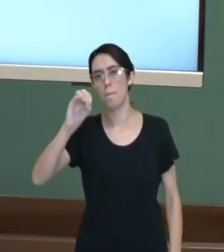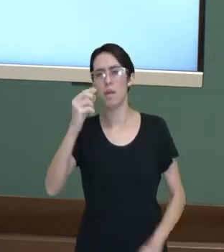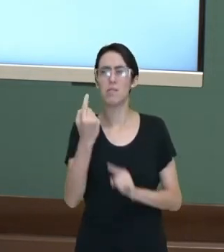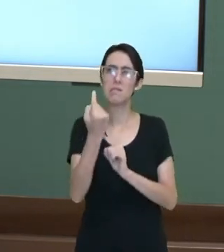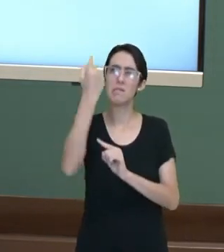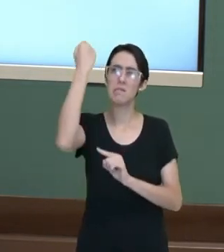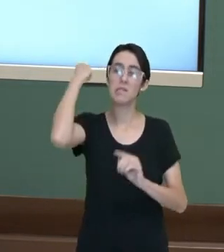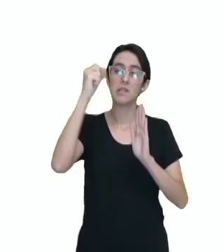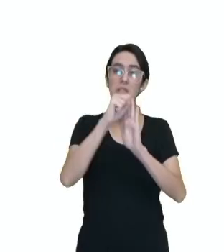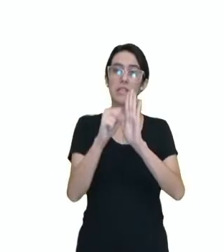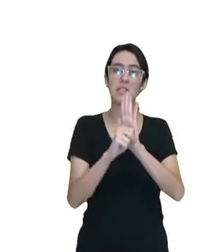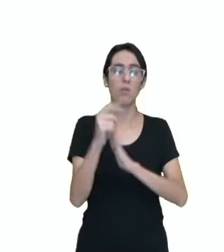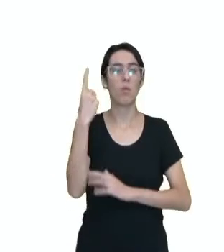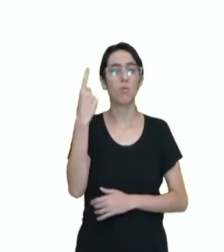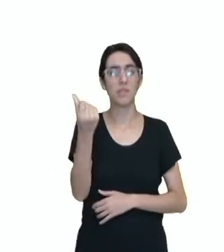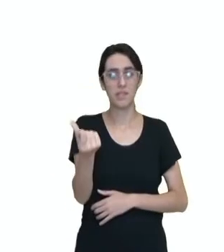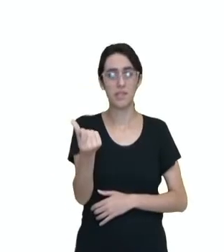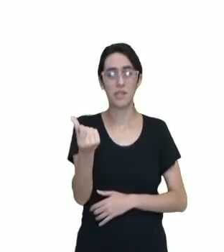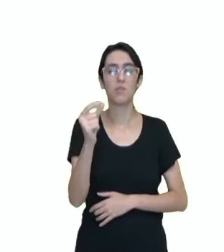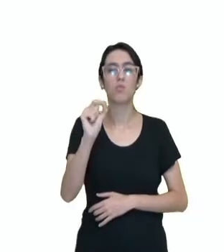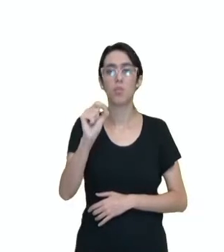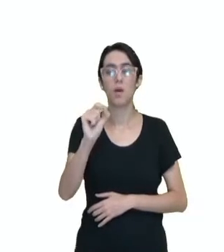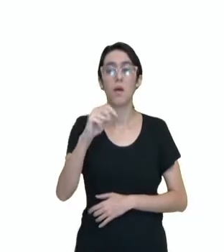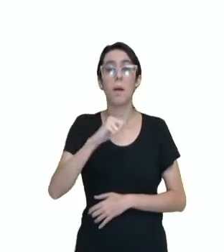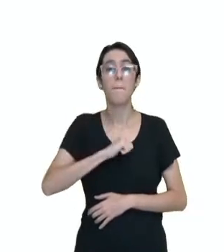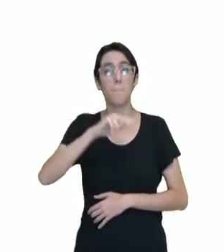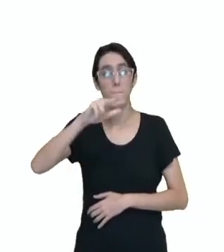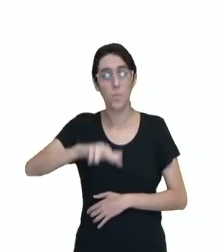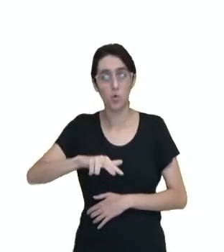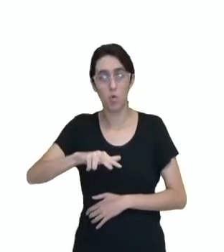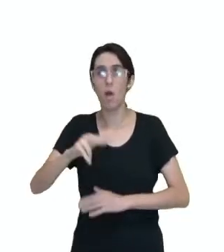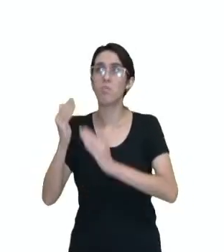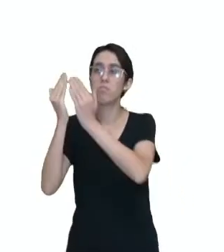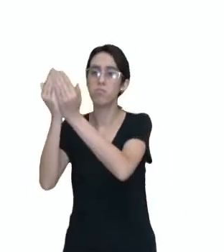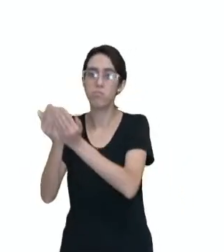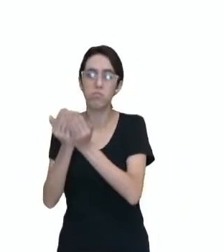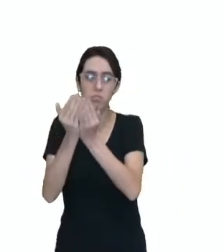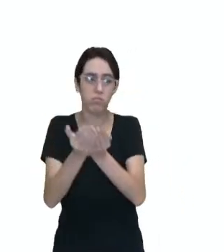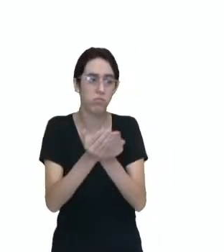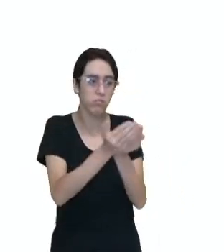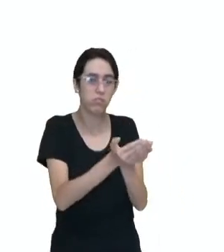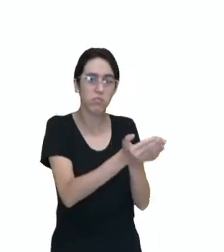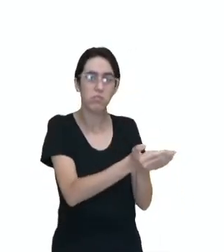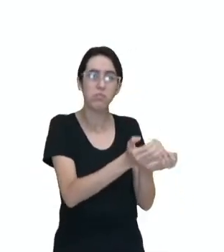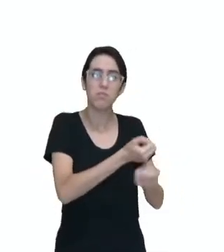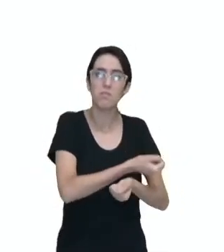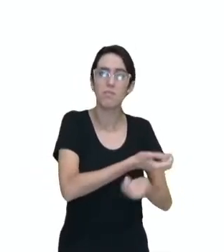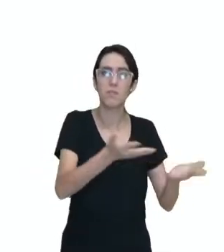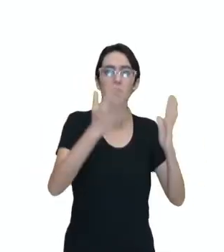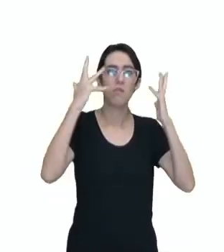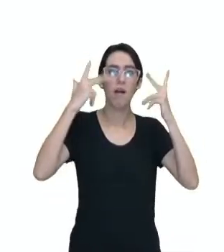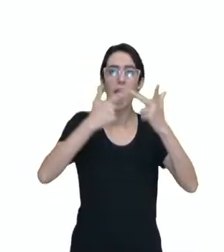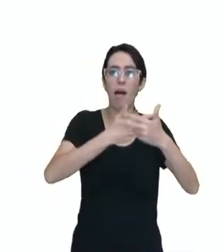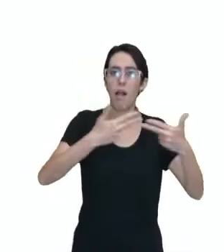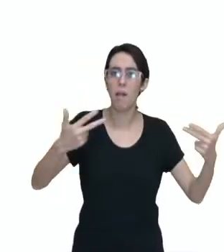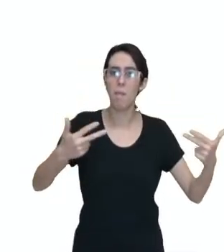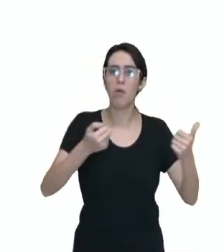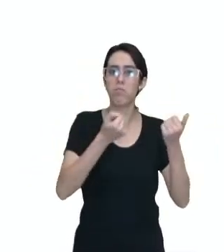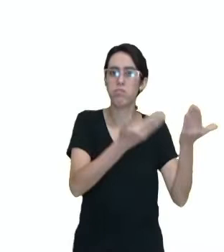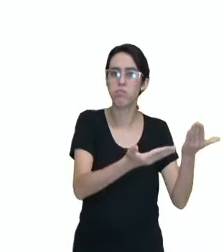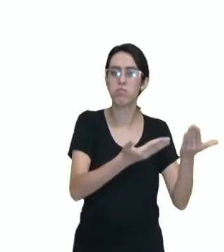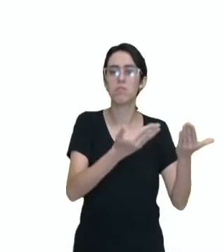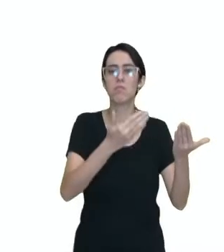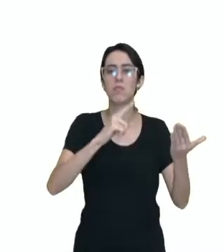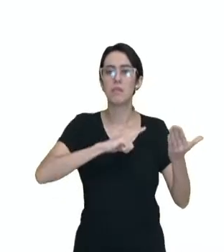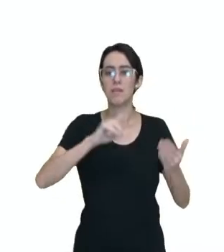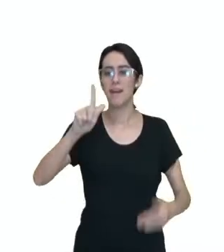século XVI, os portugueses trouxeram as primeiras cabeças de gado cavalar e gado